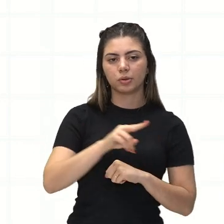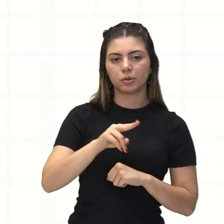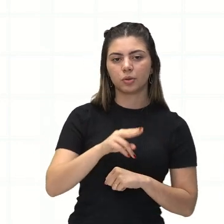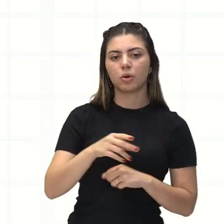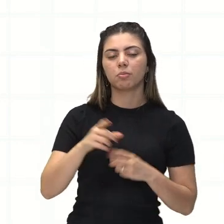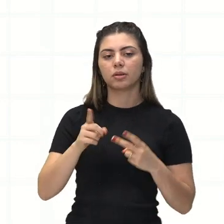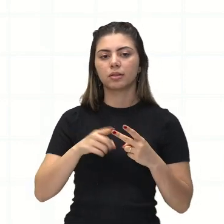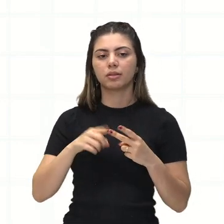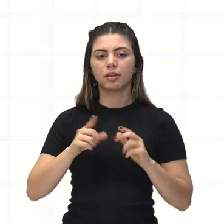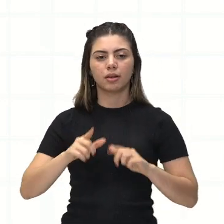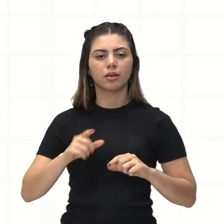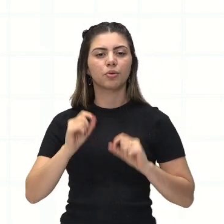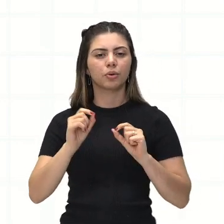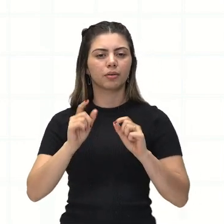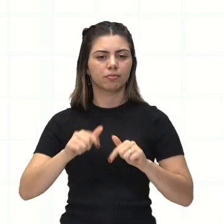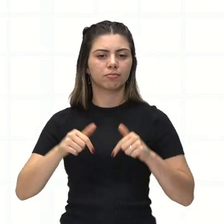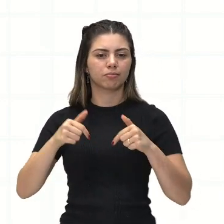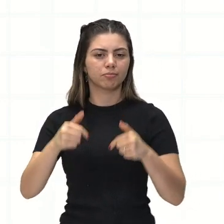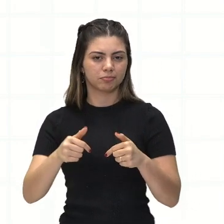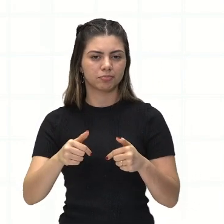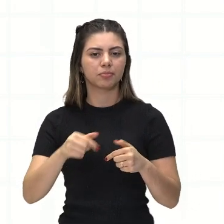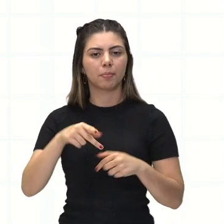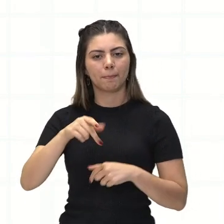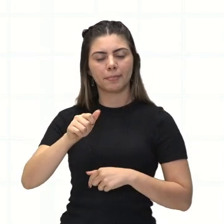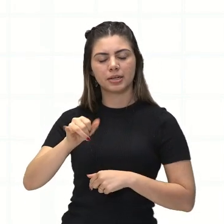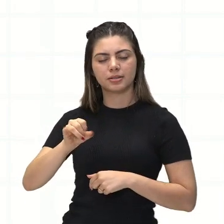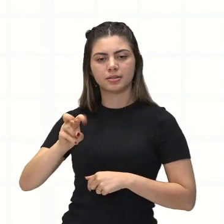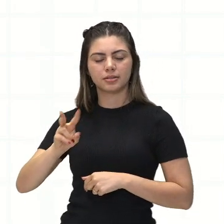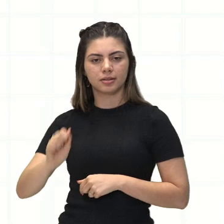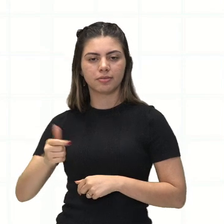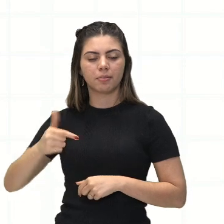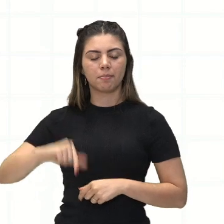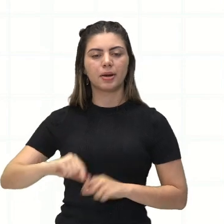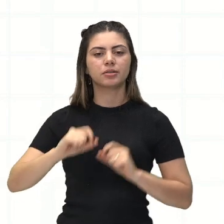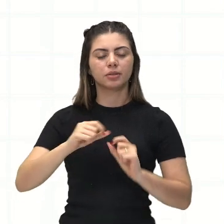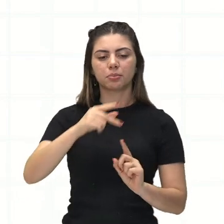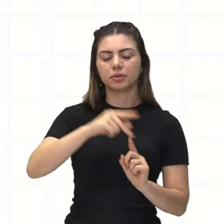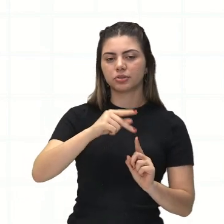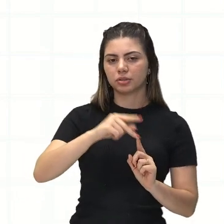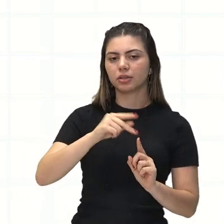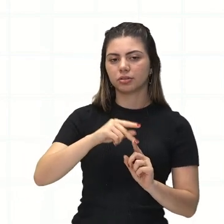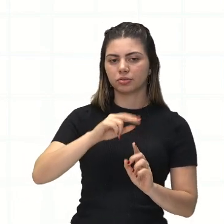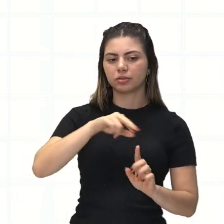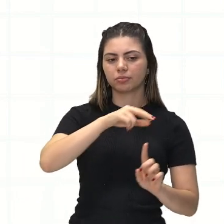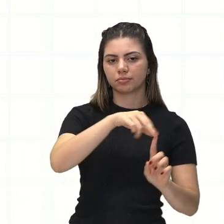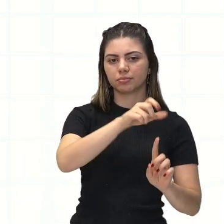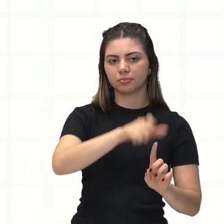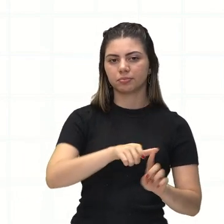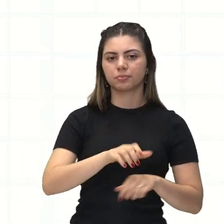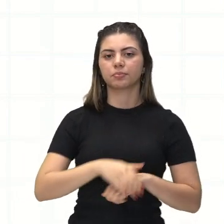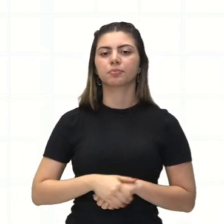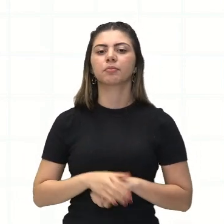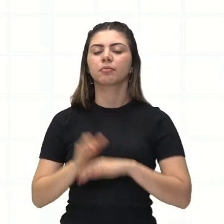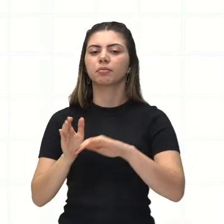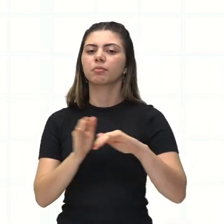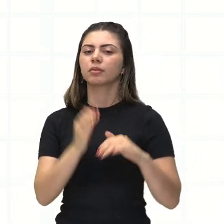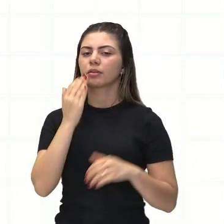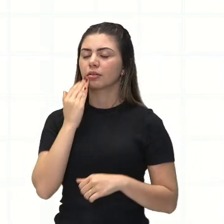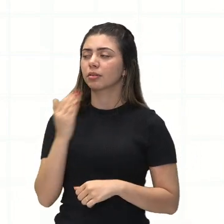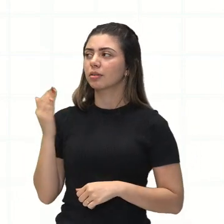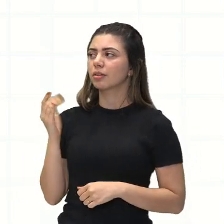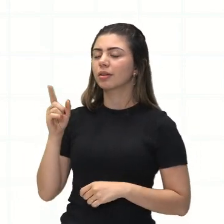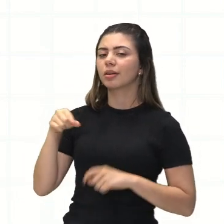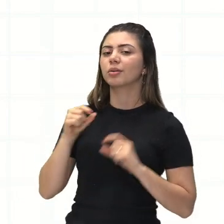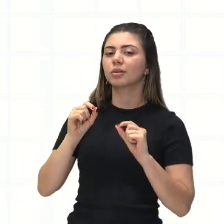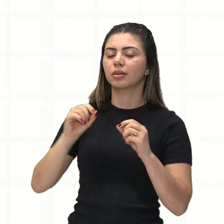e predicativo do sujeito. Então, o primeiro que a gente vai ver a fundo é o complemento verbal, que é um termo